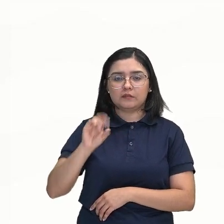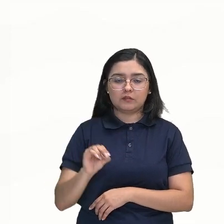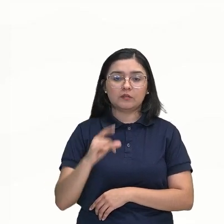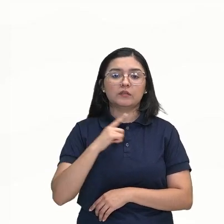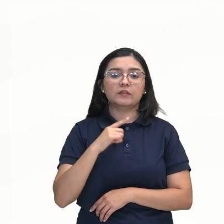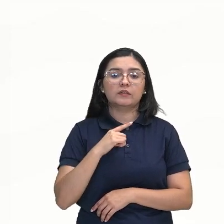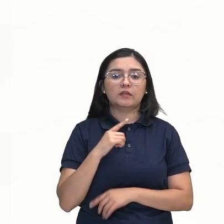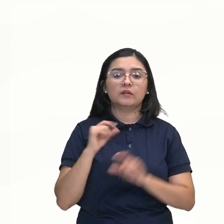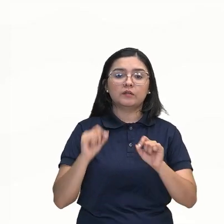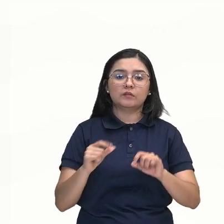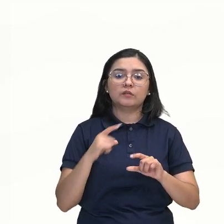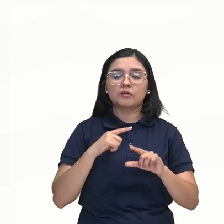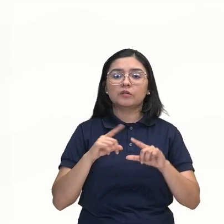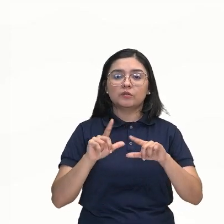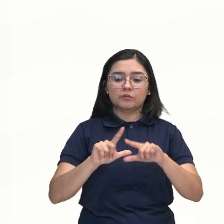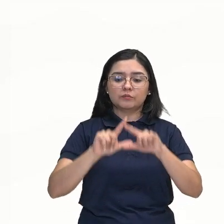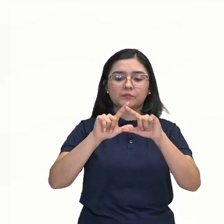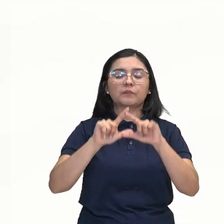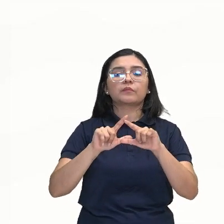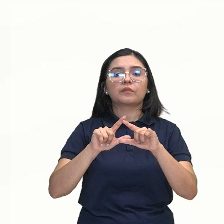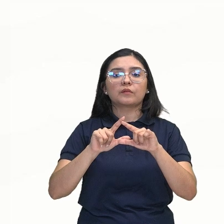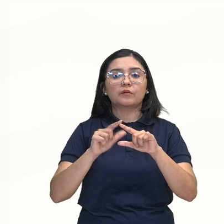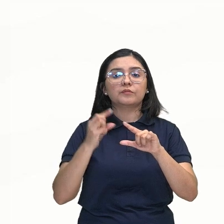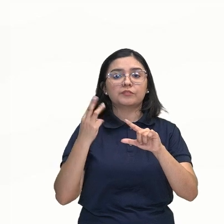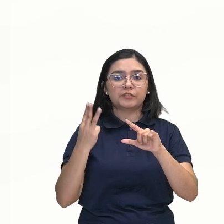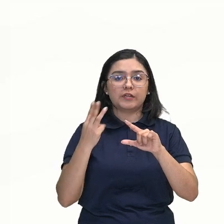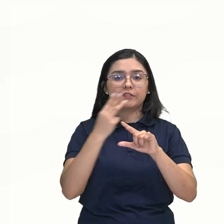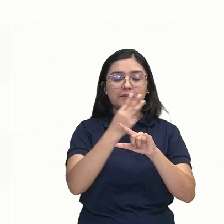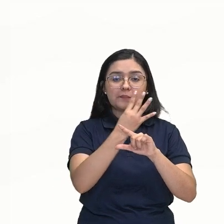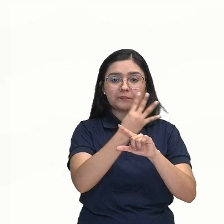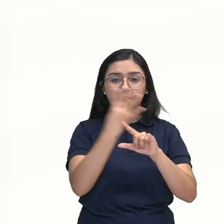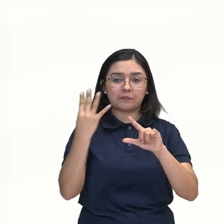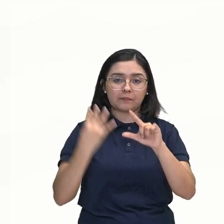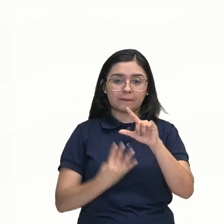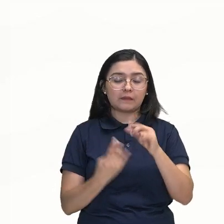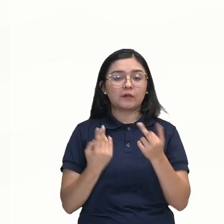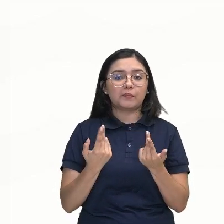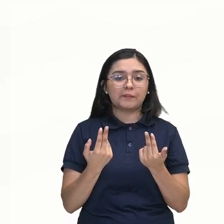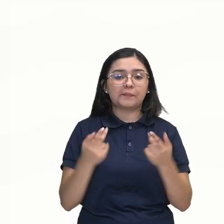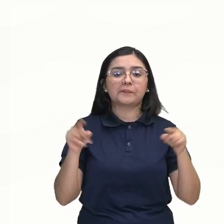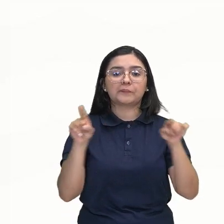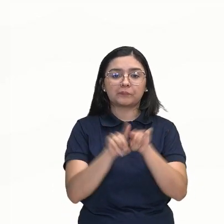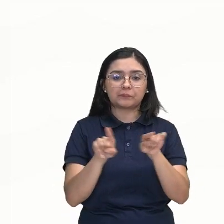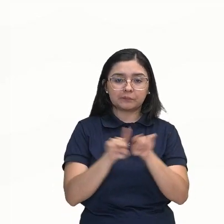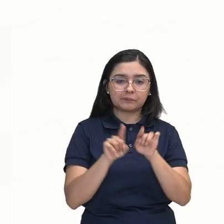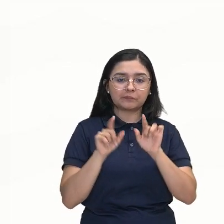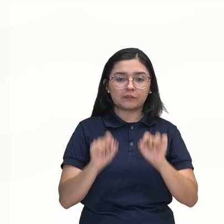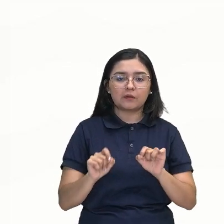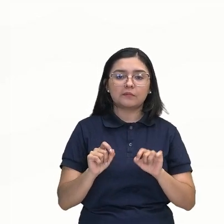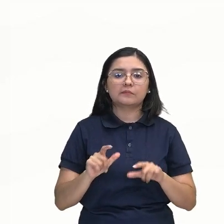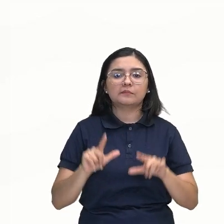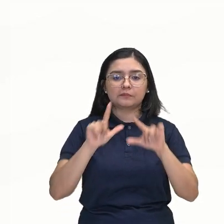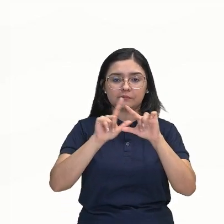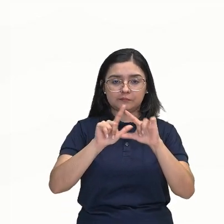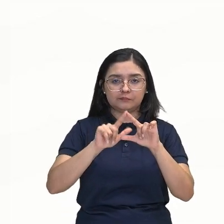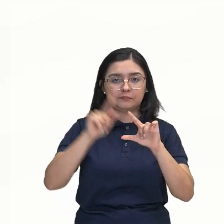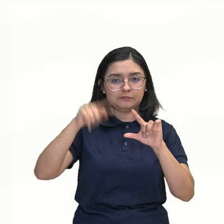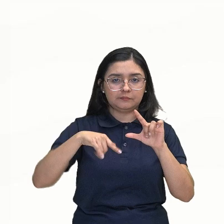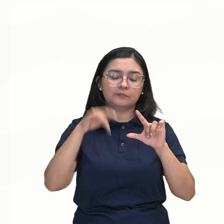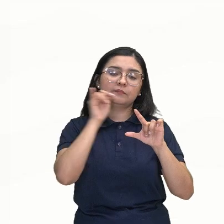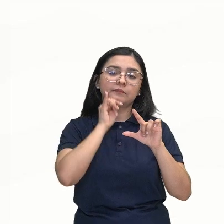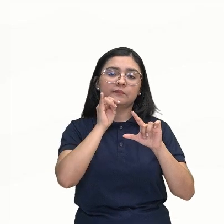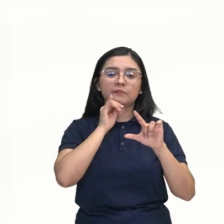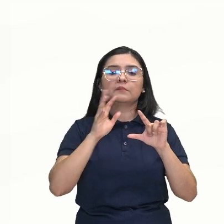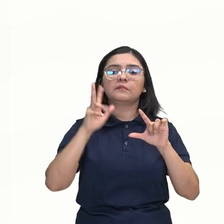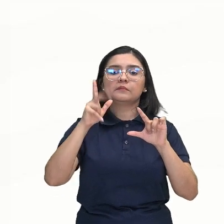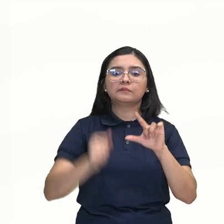possui os 3 lados iguais, tá bom? E no nosso triângulo aqui, que é o nosso exemplo,